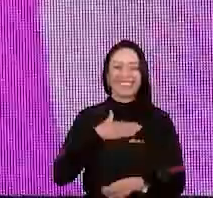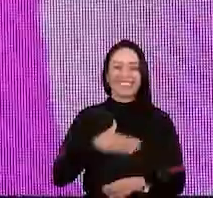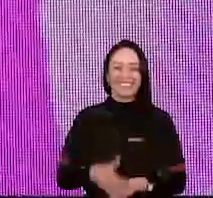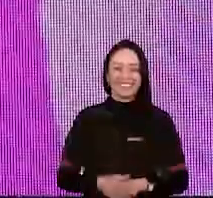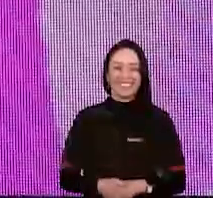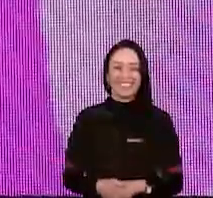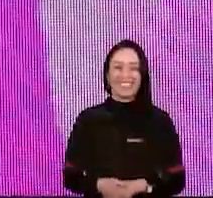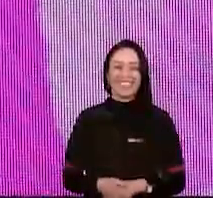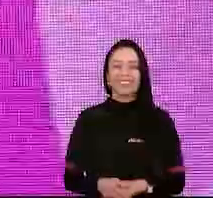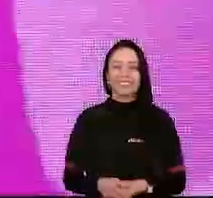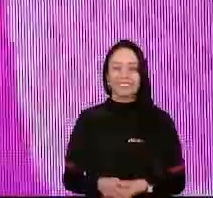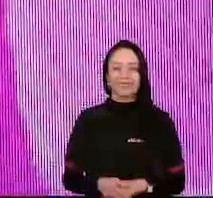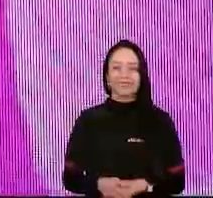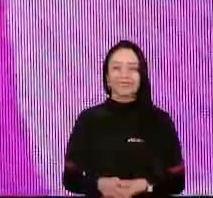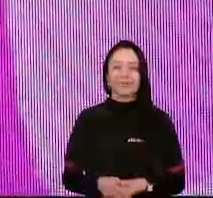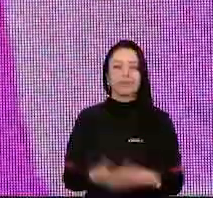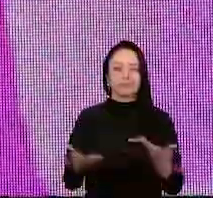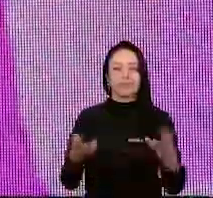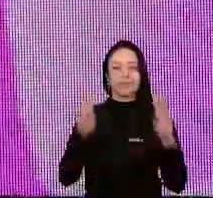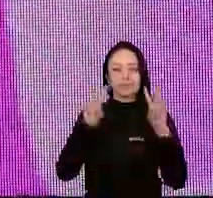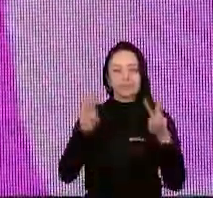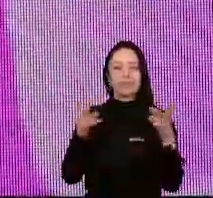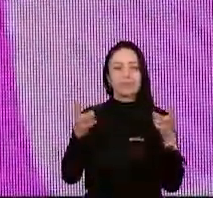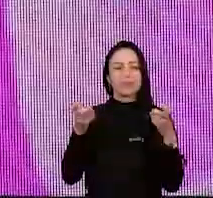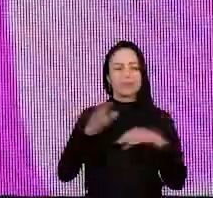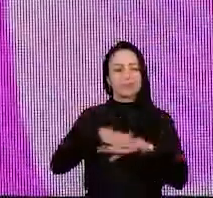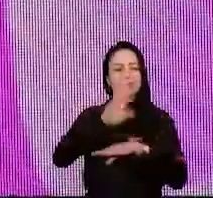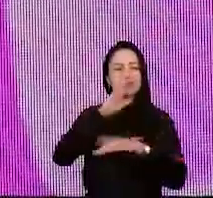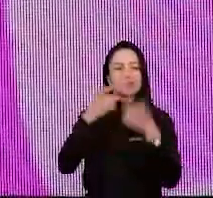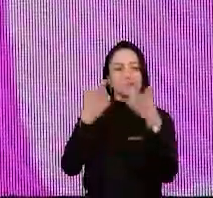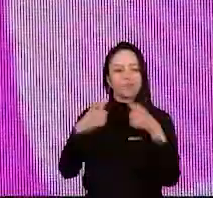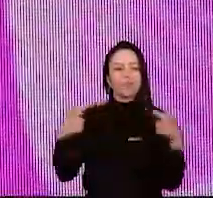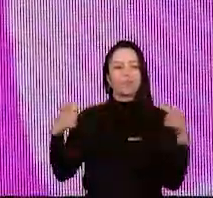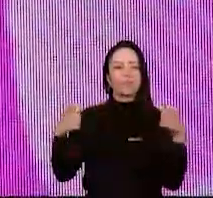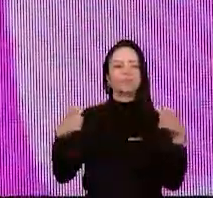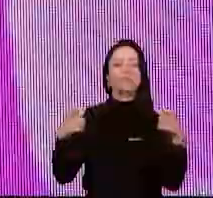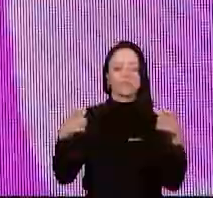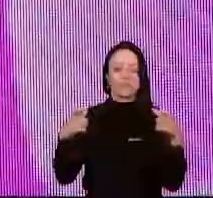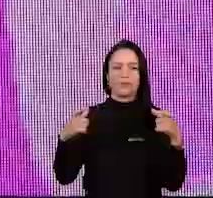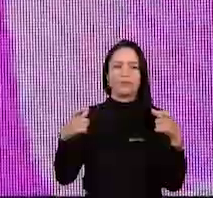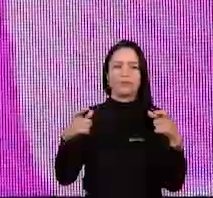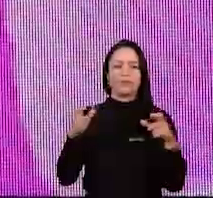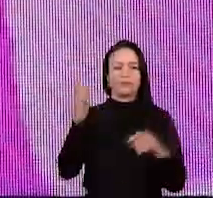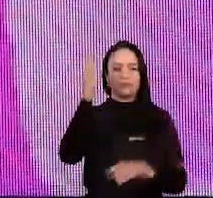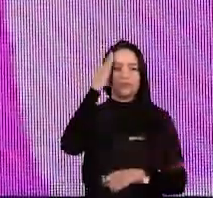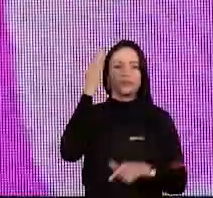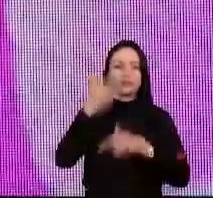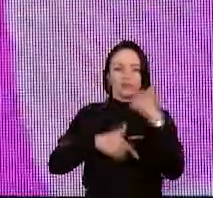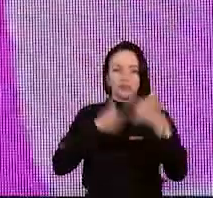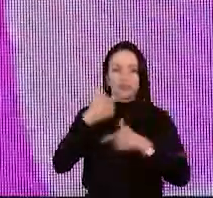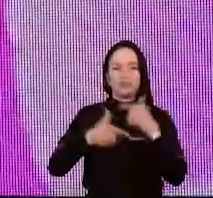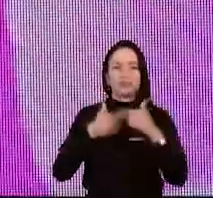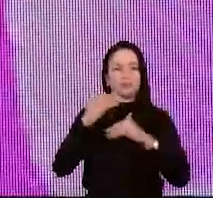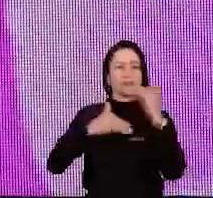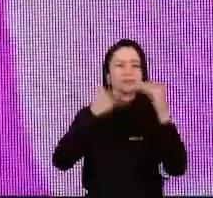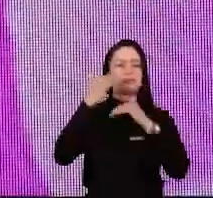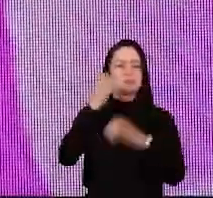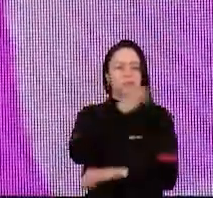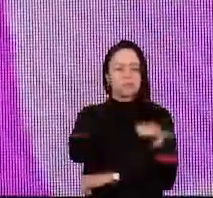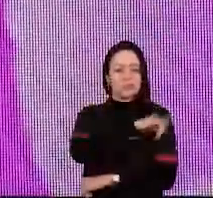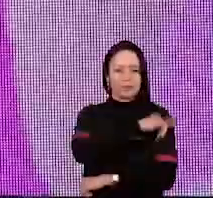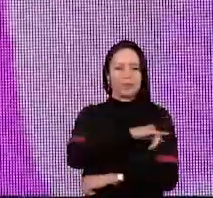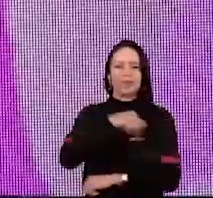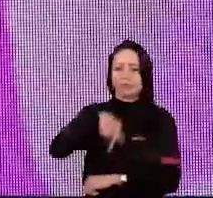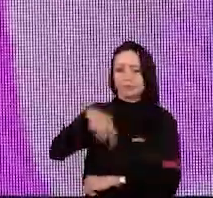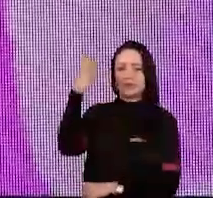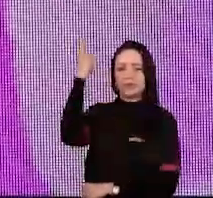mas é uma coisa que a gente vê cada vez mais crescer, e eu sei que com esse trabalho que ela desenvolve no Rio de Janeiro, a gente desenvolve